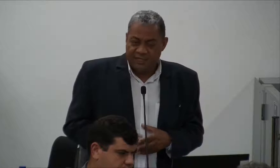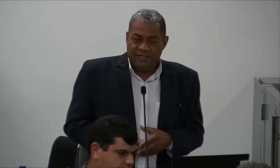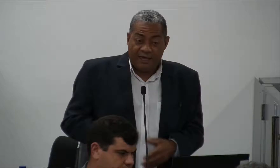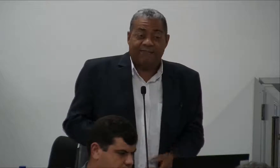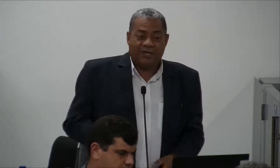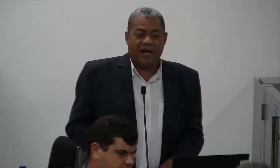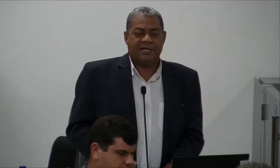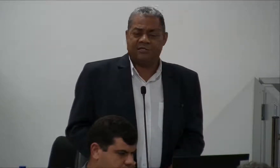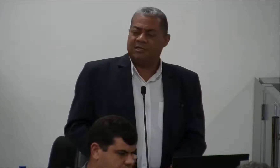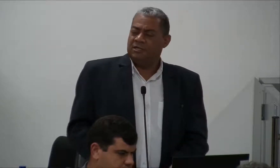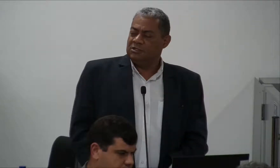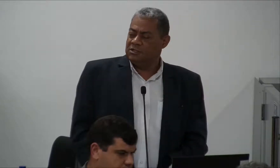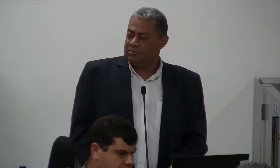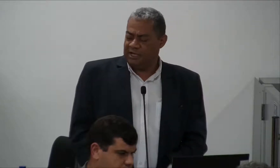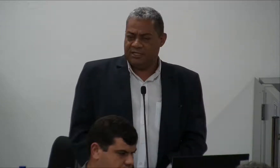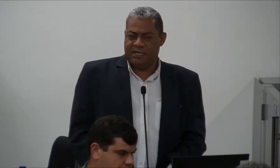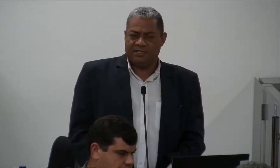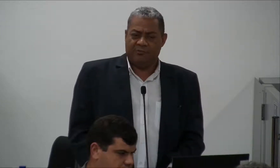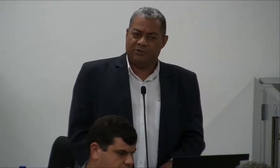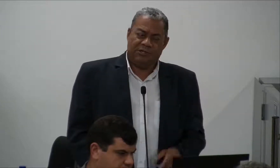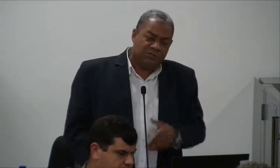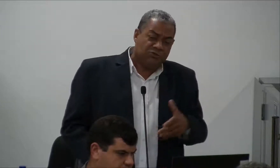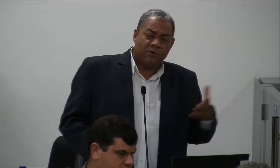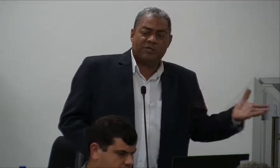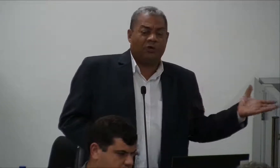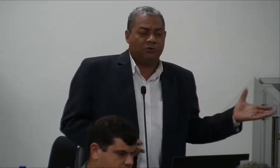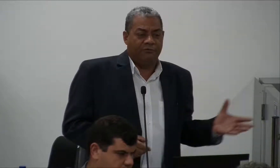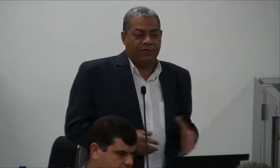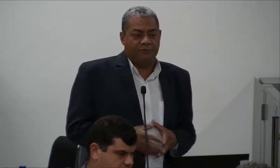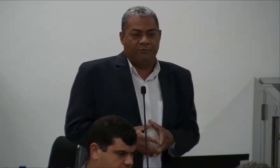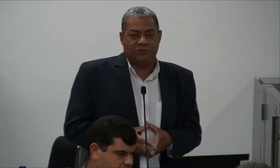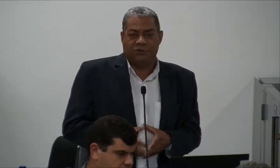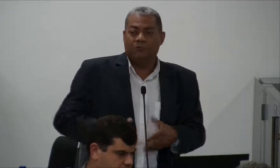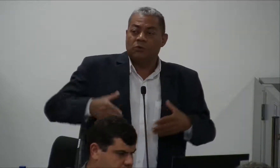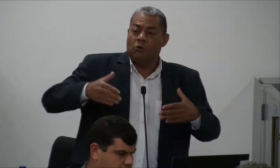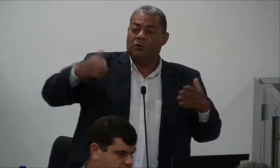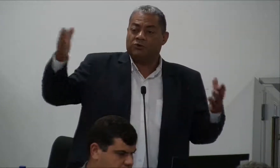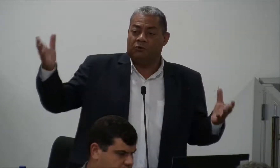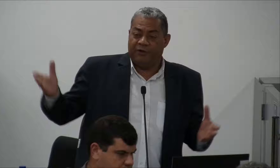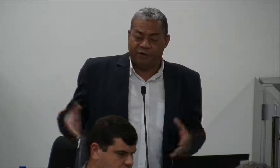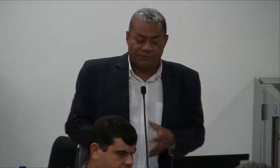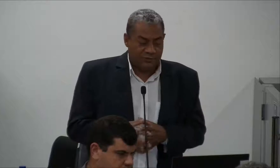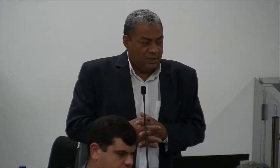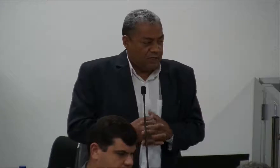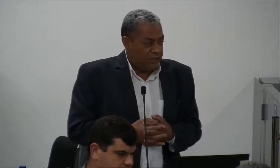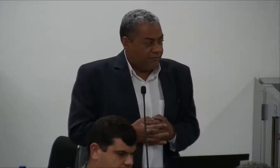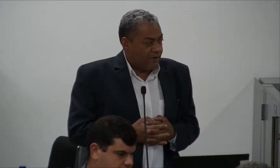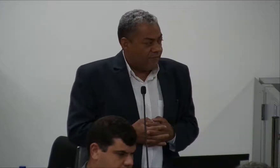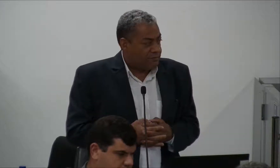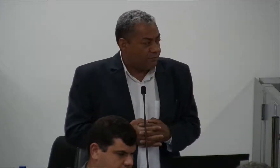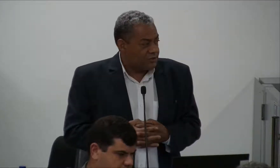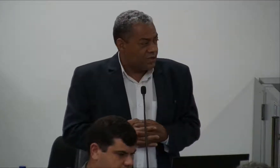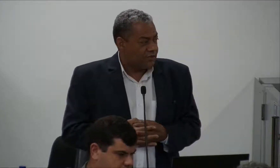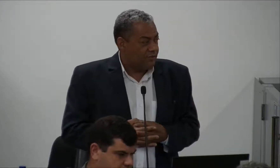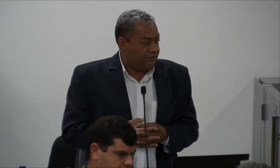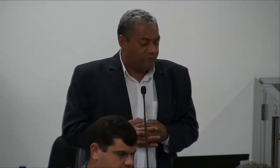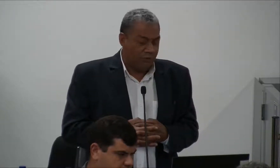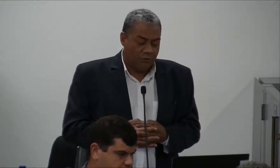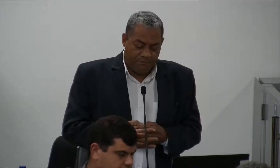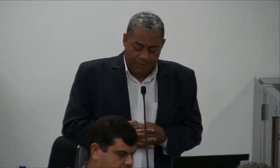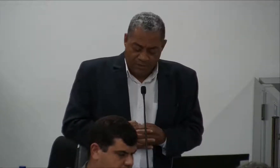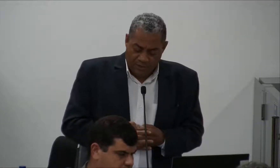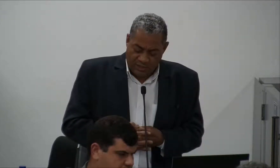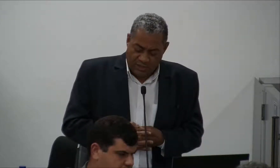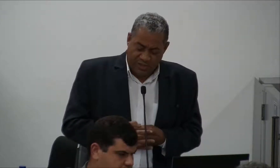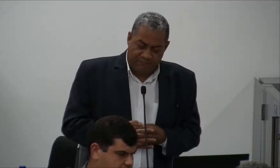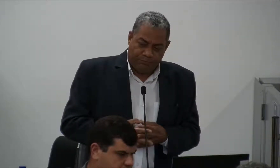praticidade e a eficácia de uma lei dessa que é importante. Isso não é só do governo Mário Botion, outros governos. Teve uma vez um projeto também que